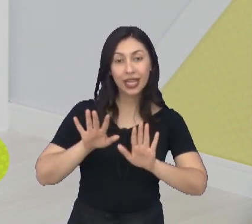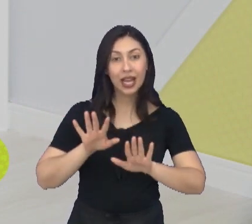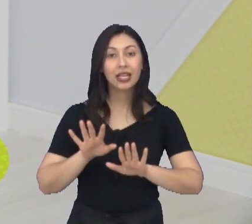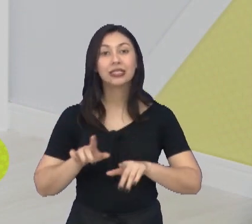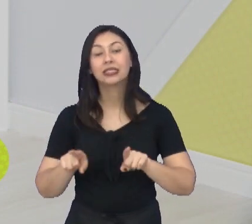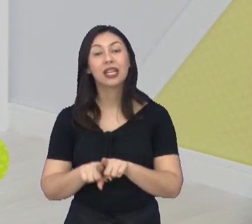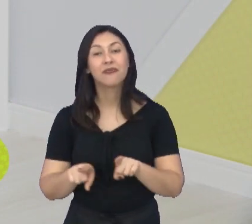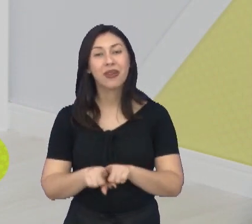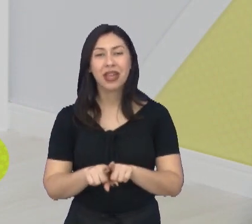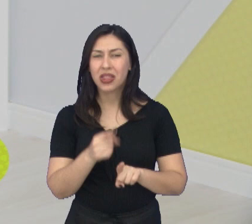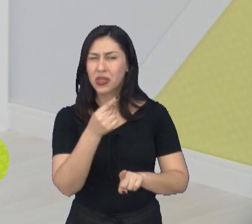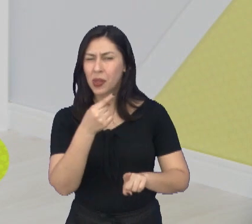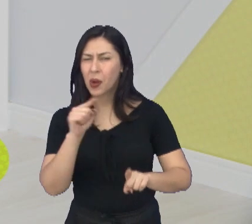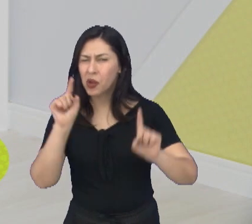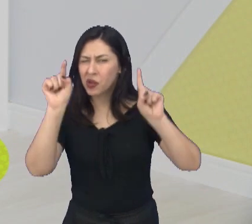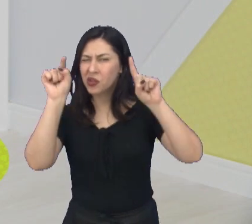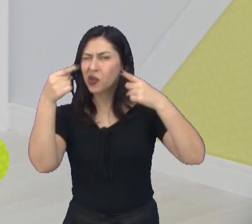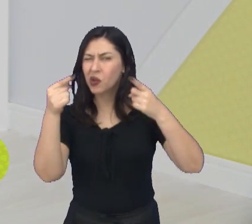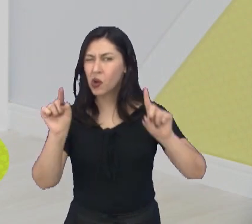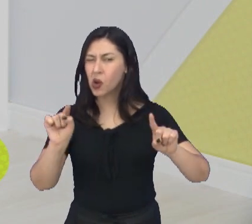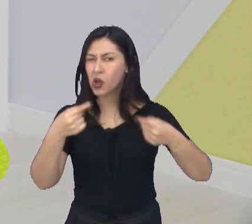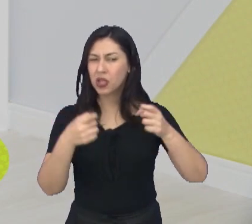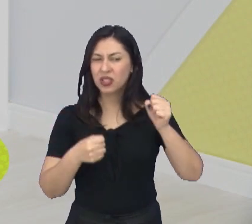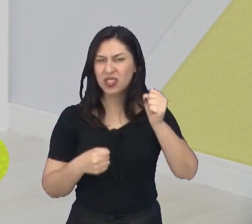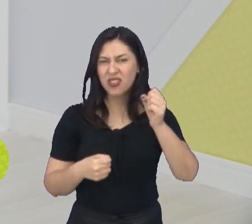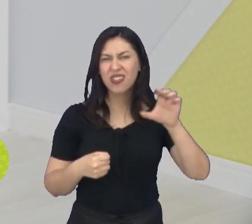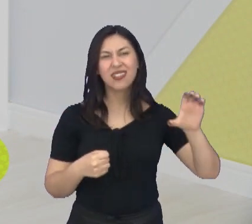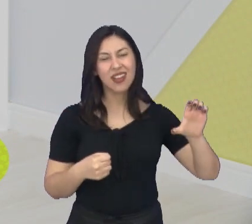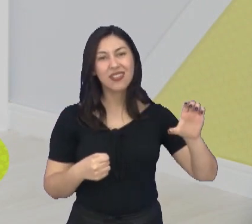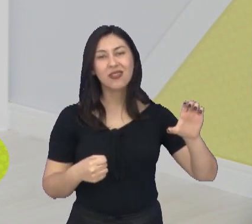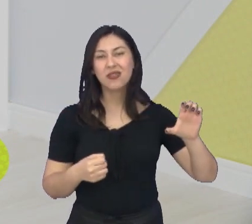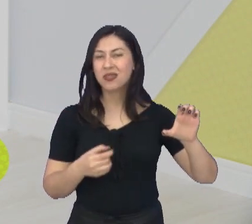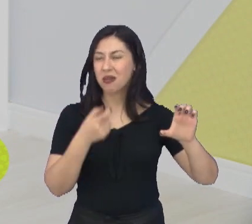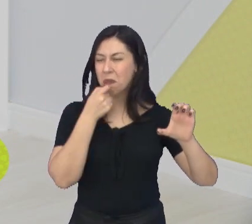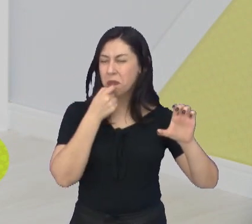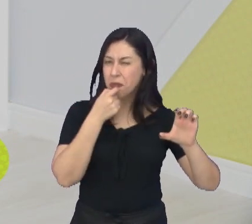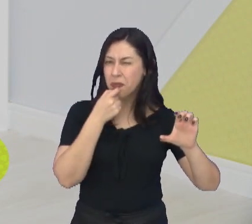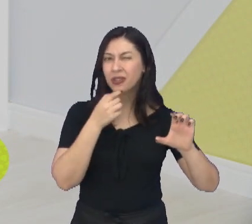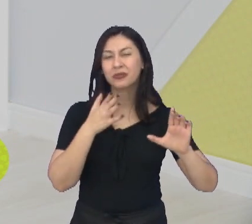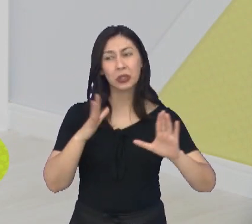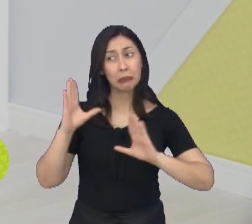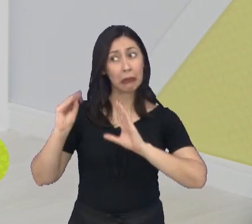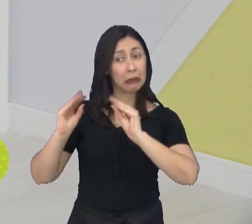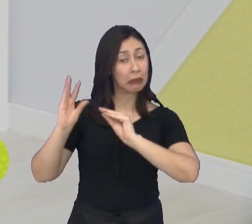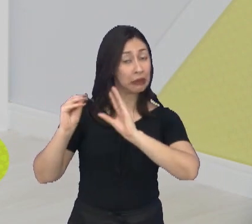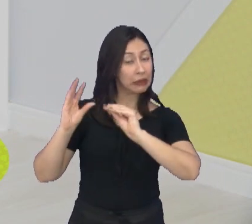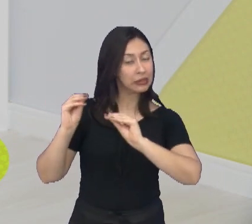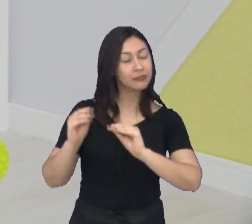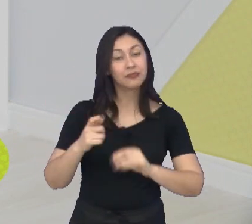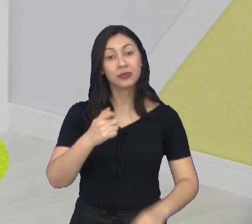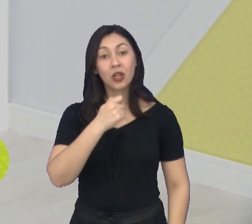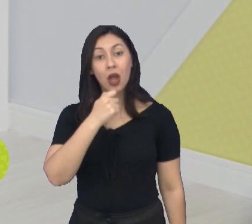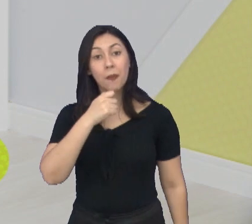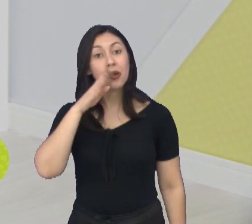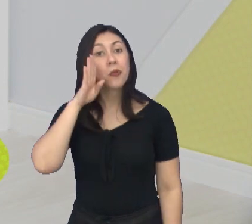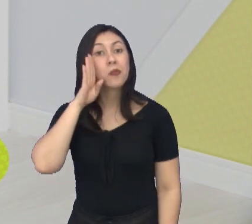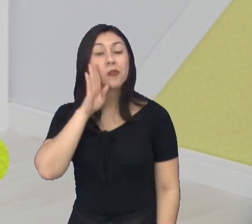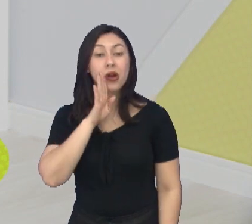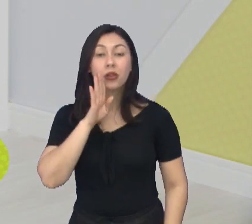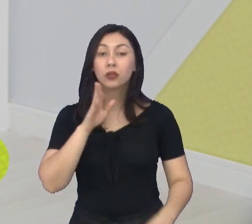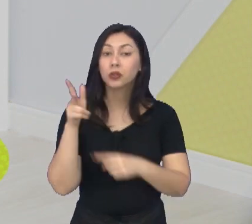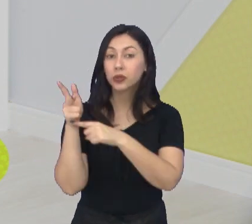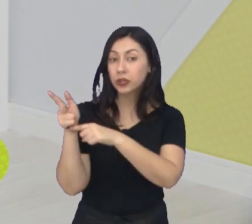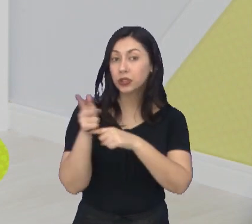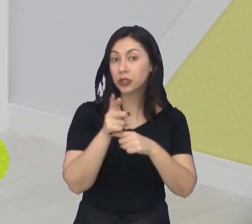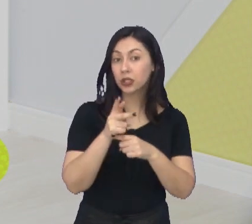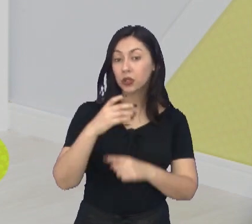na última partida contra o São Caetano ainda é assunto pelos lados do Martins Pereira. O nosso repórter Paulo Ricardo e o